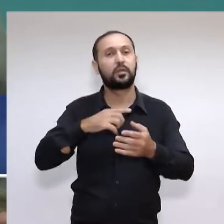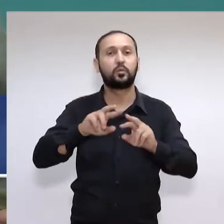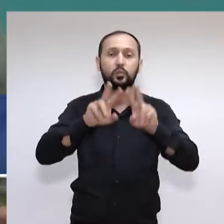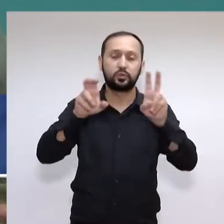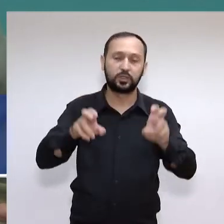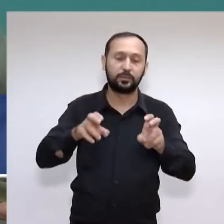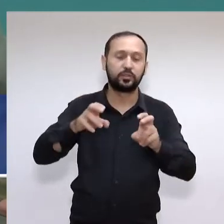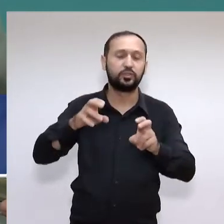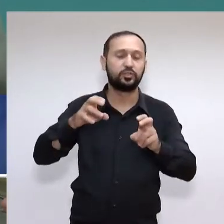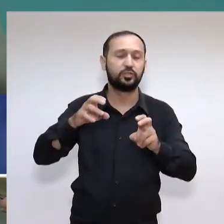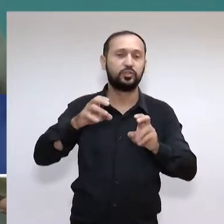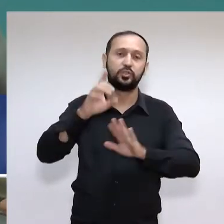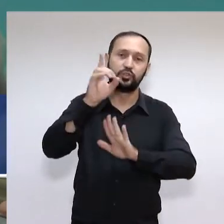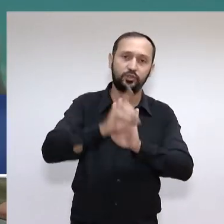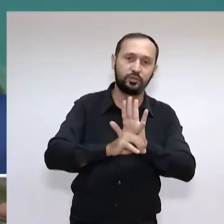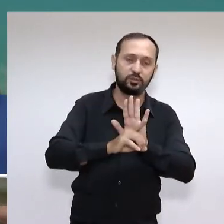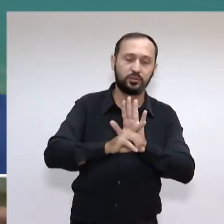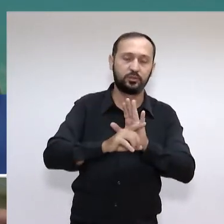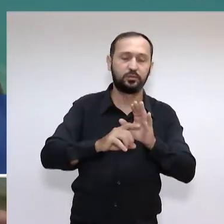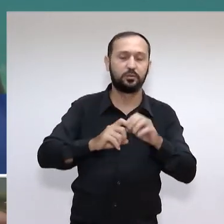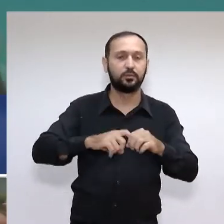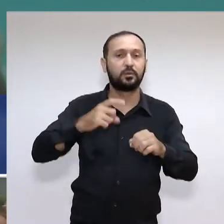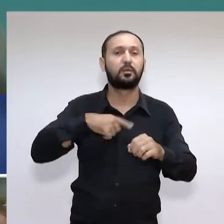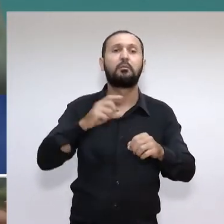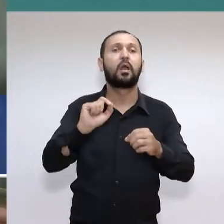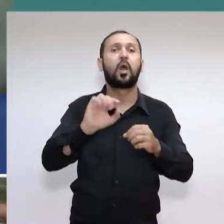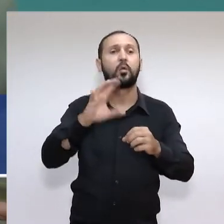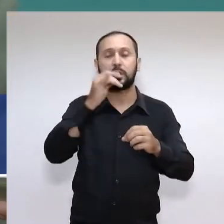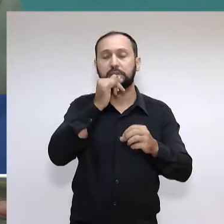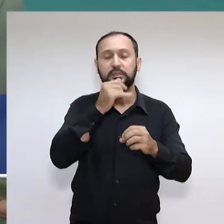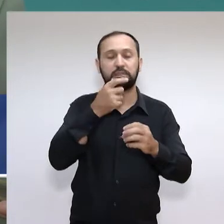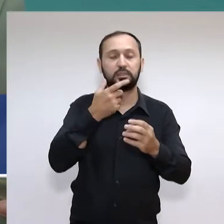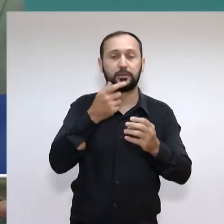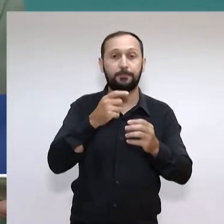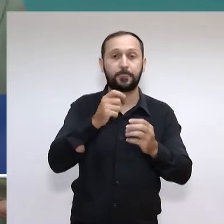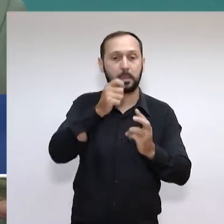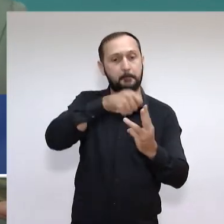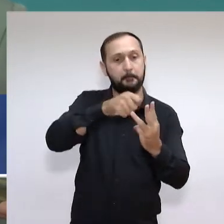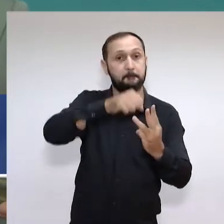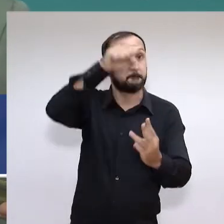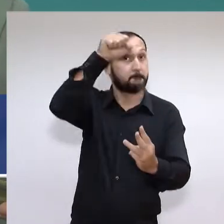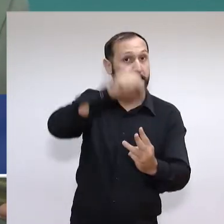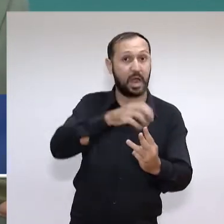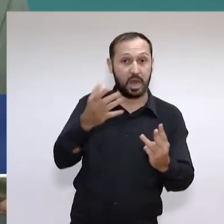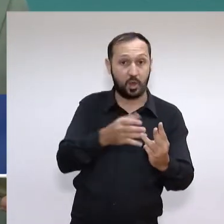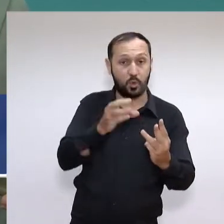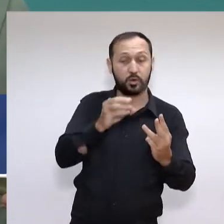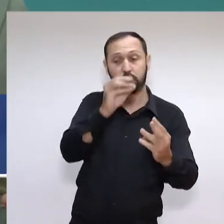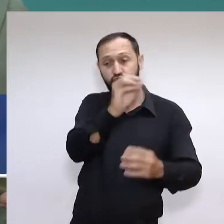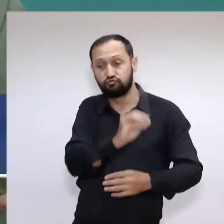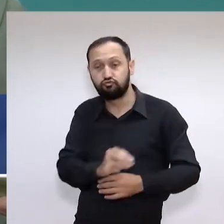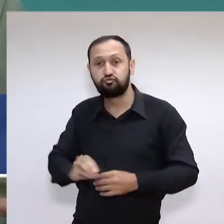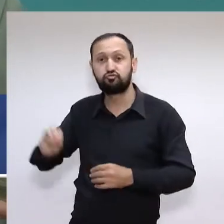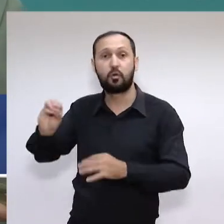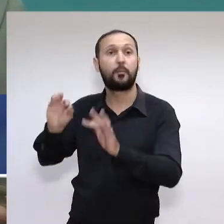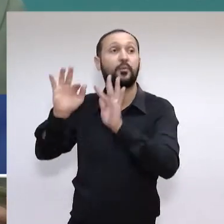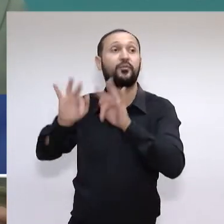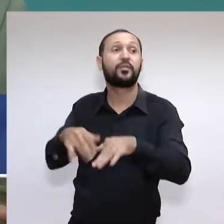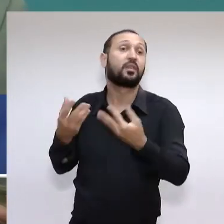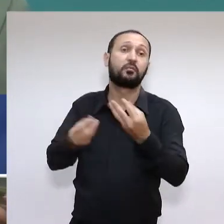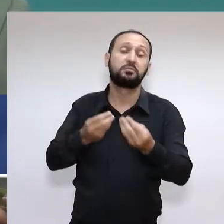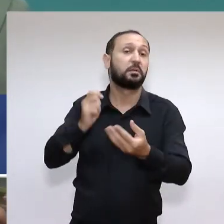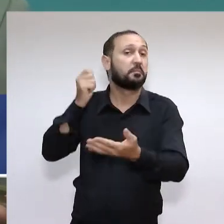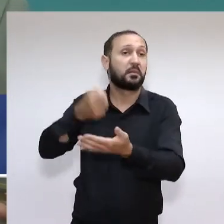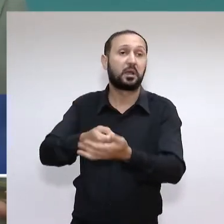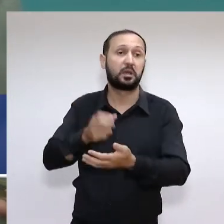partes, e obviamente que entra na esfera do direito civil, direito comercial, mas nada impede que eles joguem, então, essas parcelas que serão